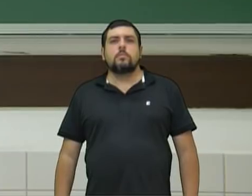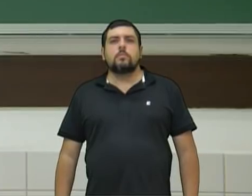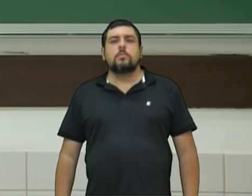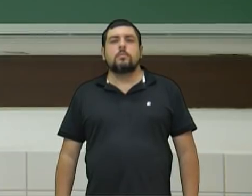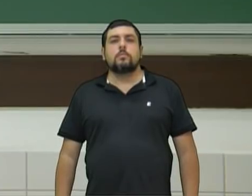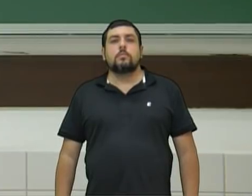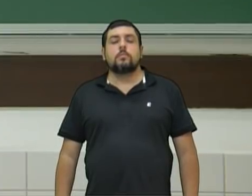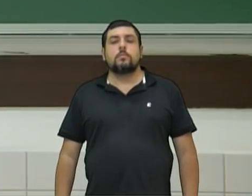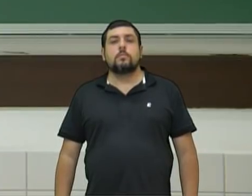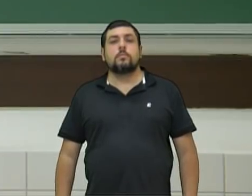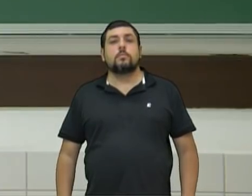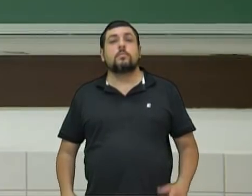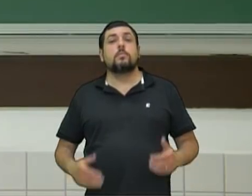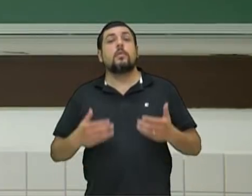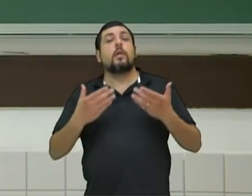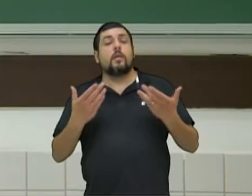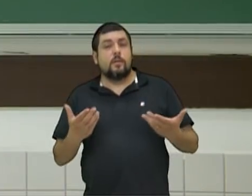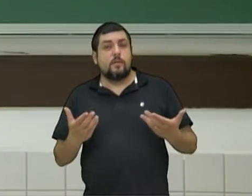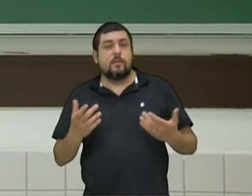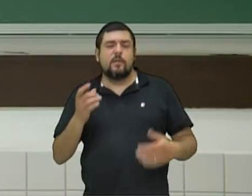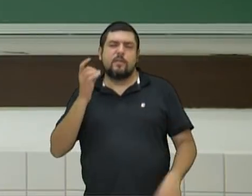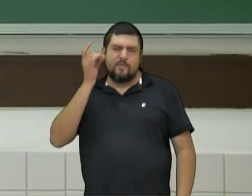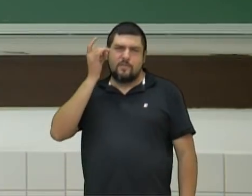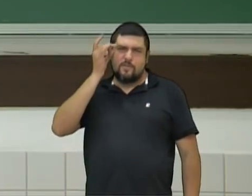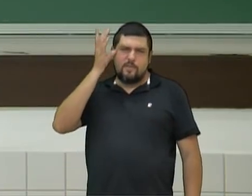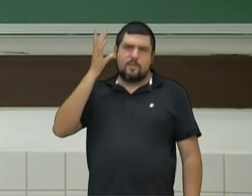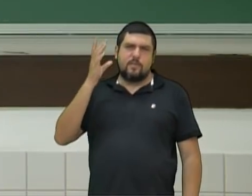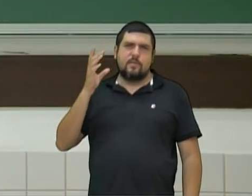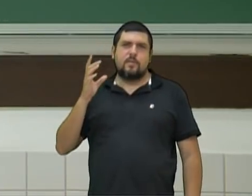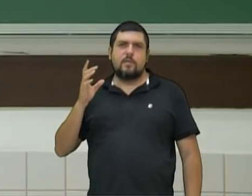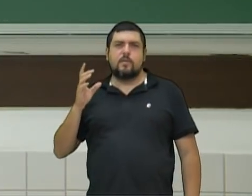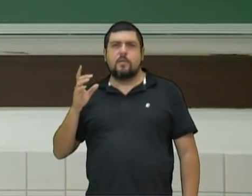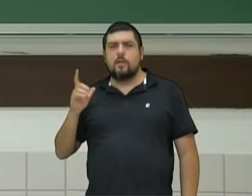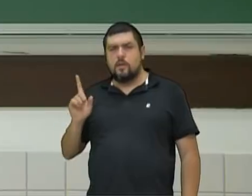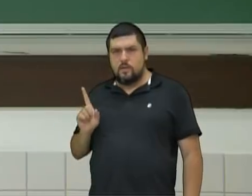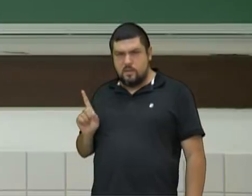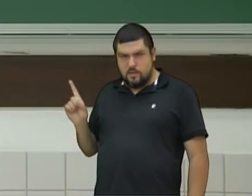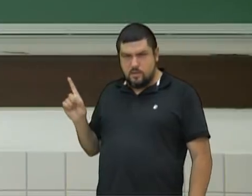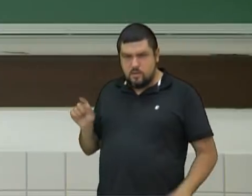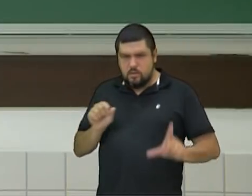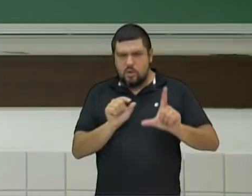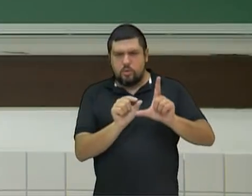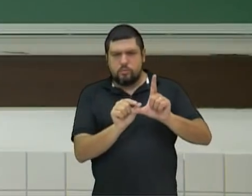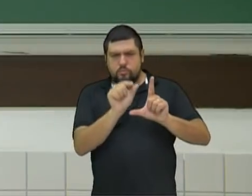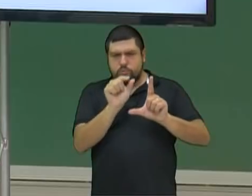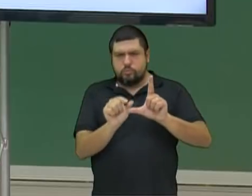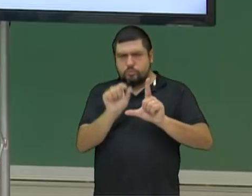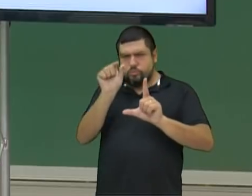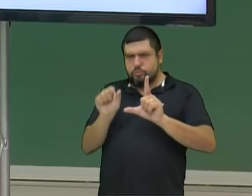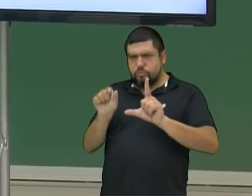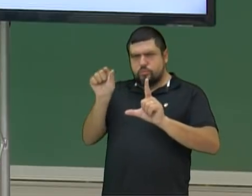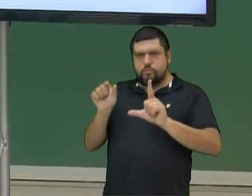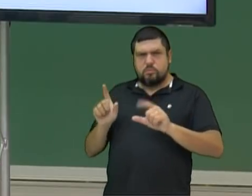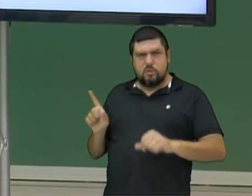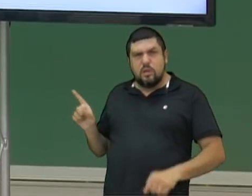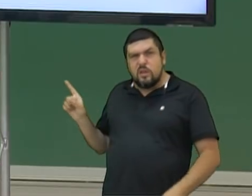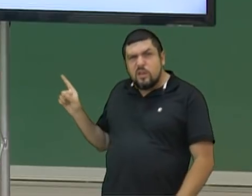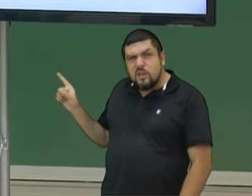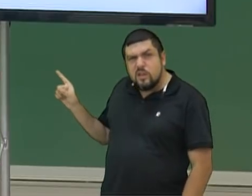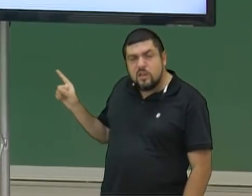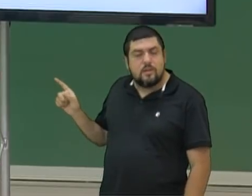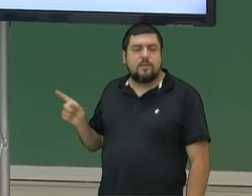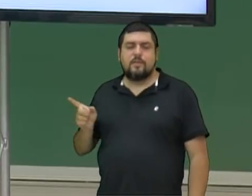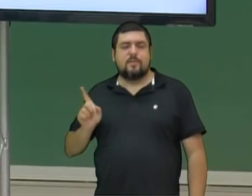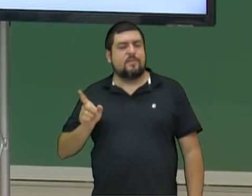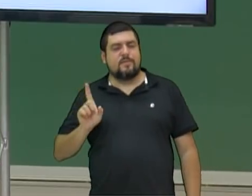E aí, acho que ficou muito fácil, né? Porque não está representado uma barra aqui, né, pessoal? Então, esse não é,